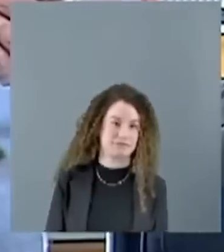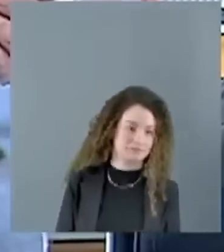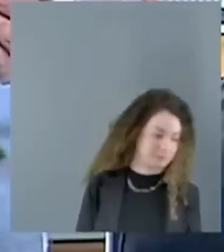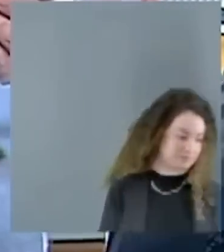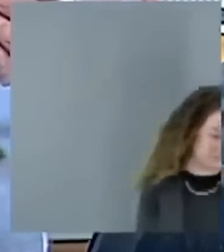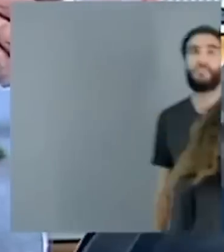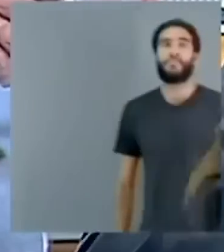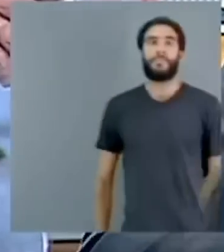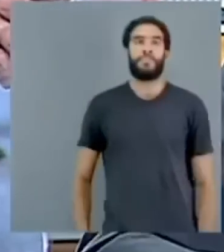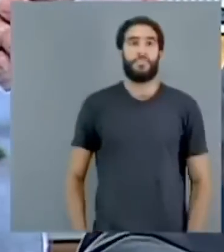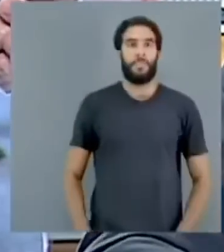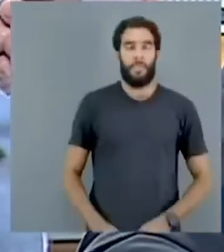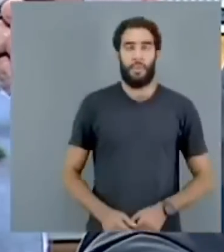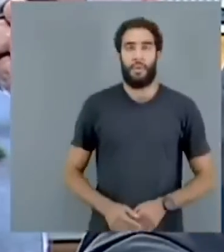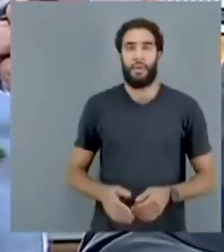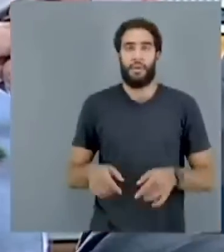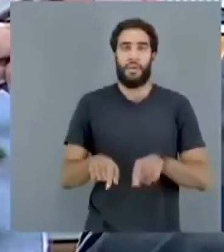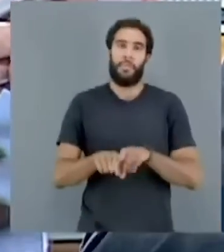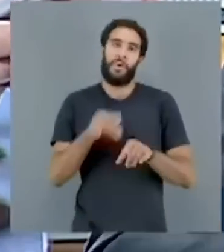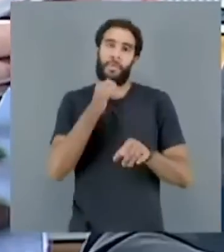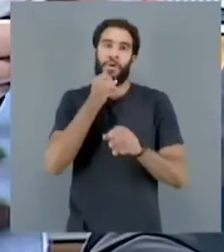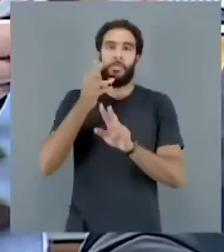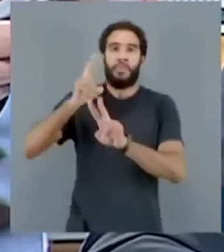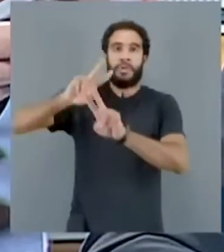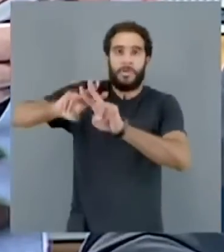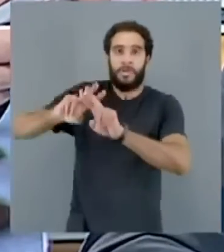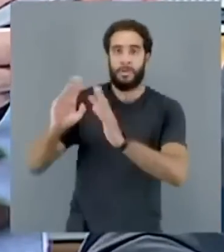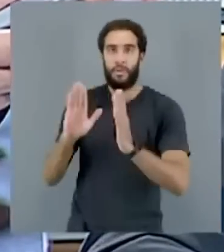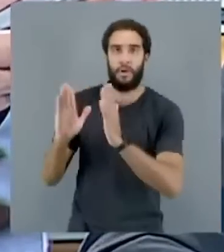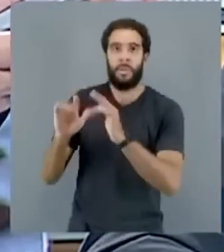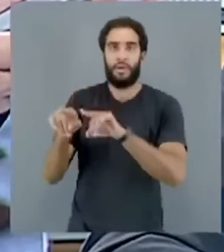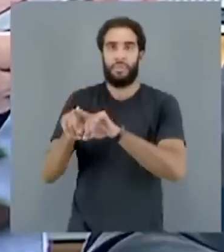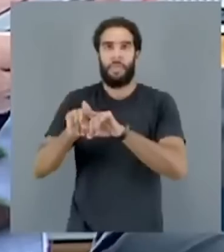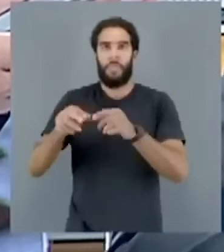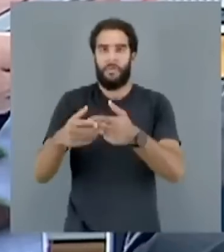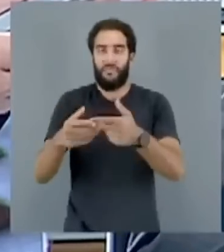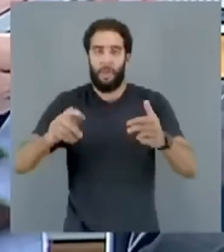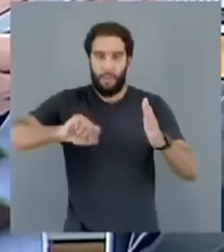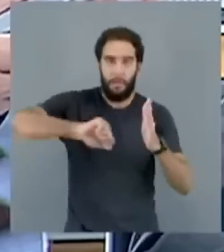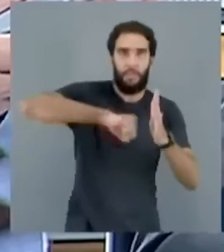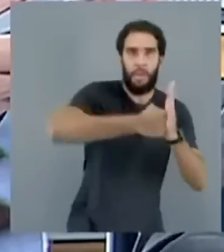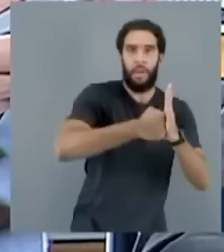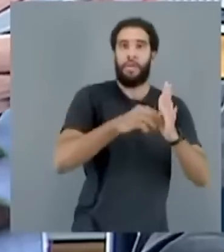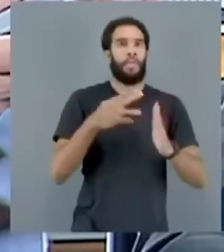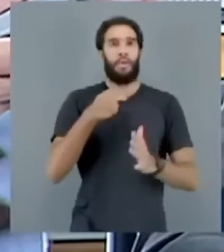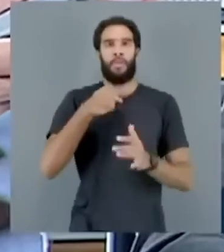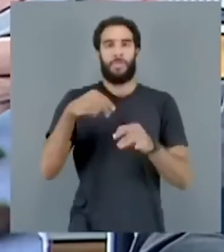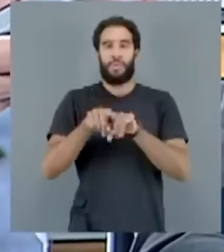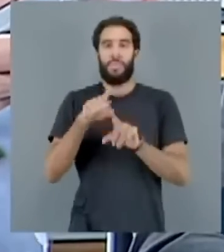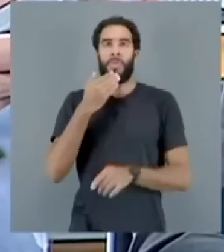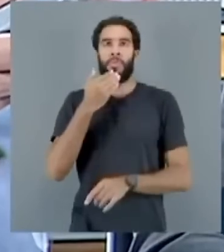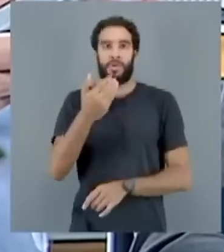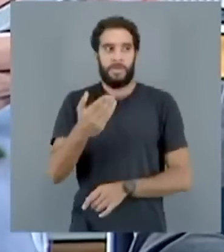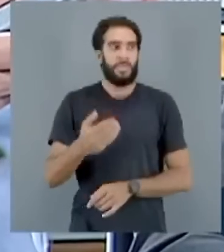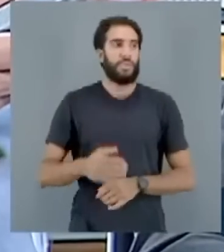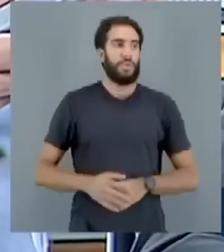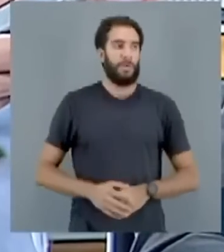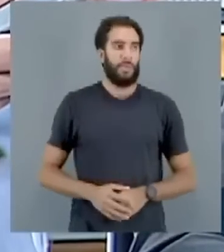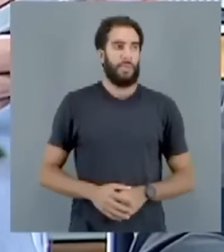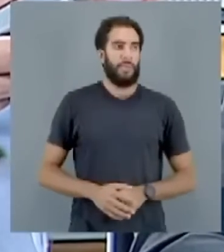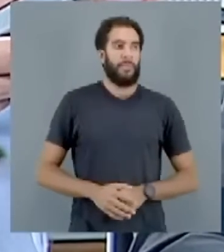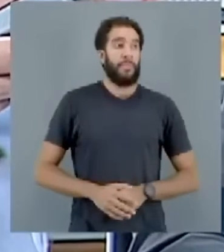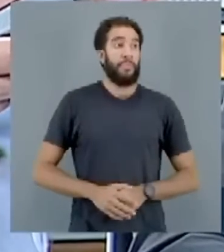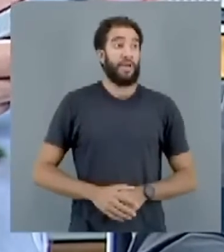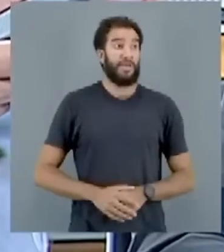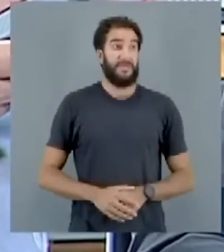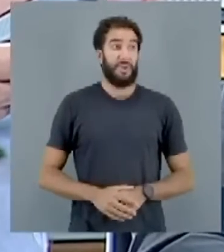medidas como prisões provisórias, indisponibilidade de bens, arresto e sequestro. Também não pode expedir mandado de busca e apreensão em domicílios.